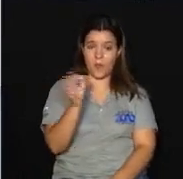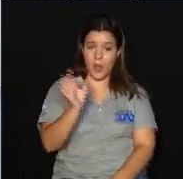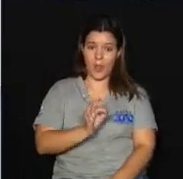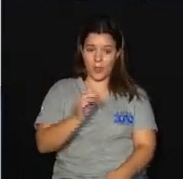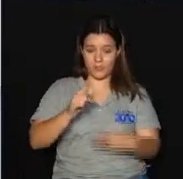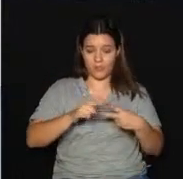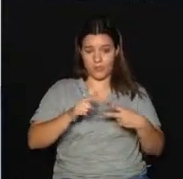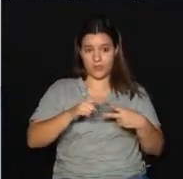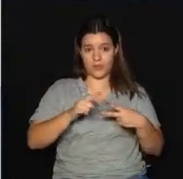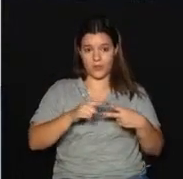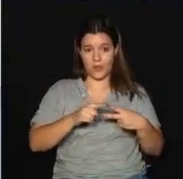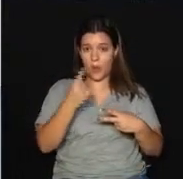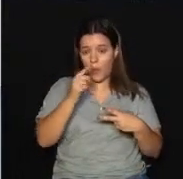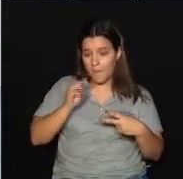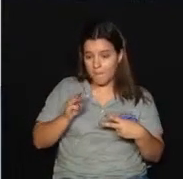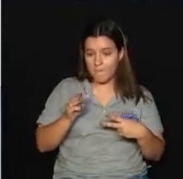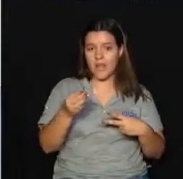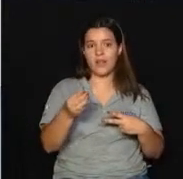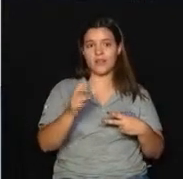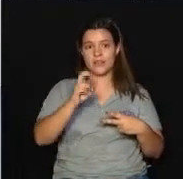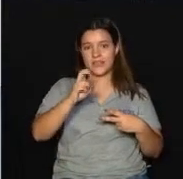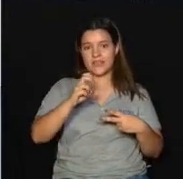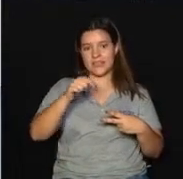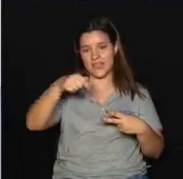64,21%, recebeu